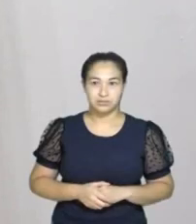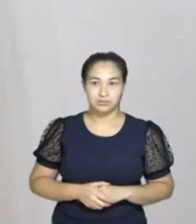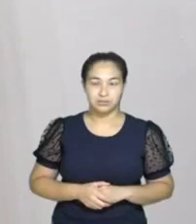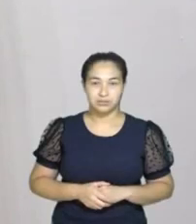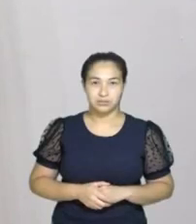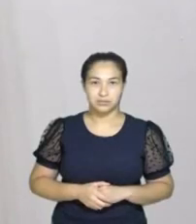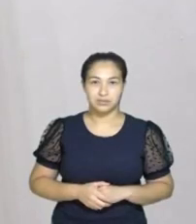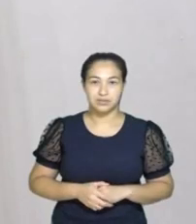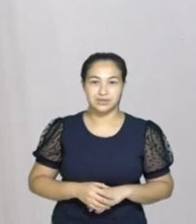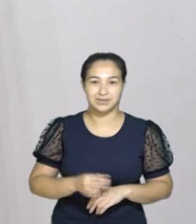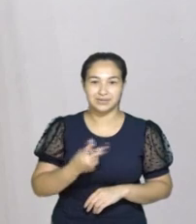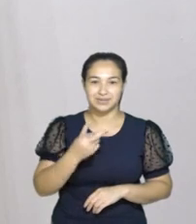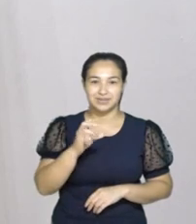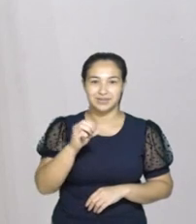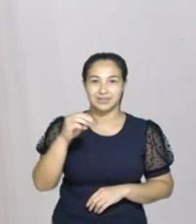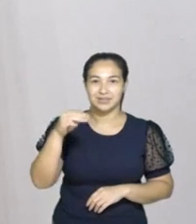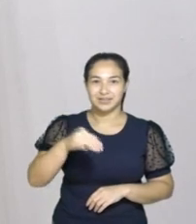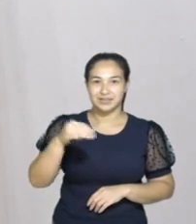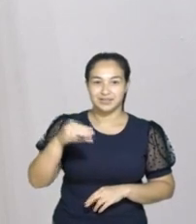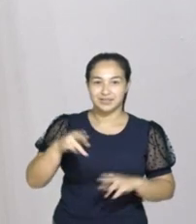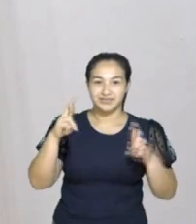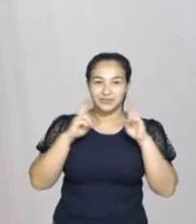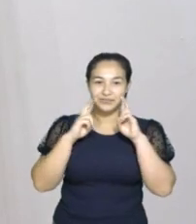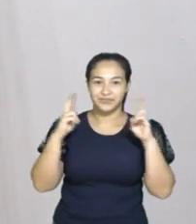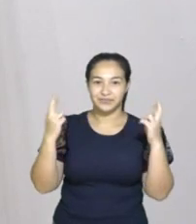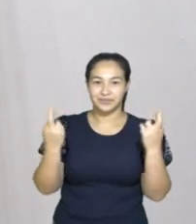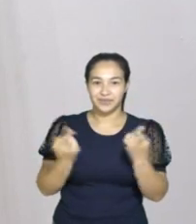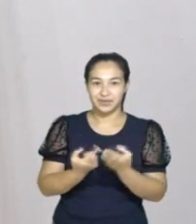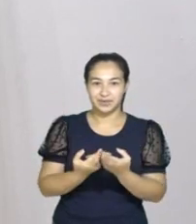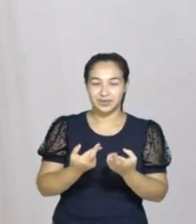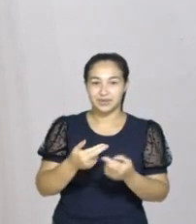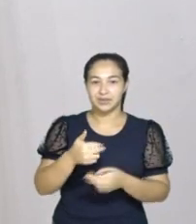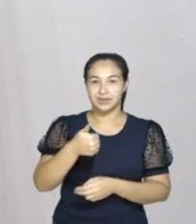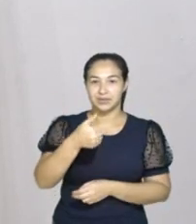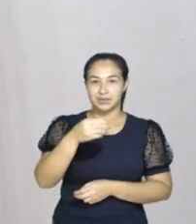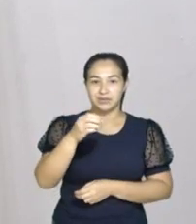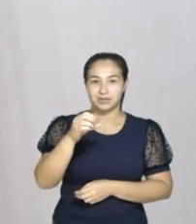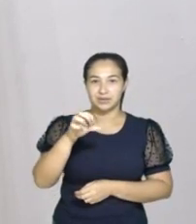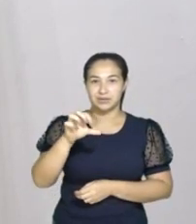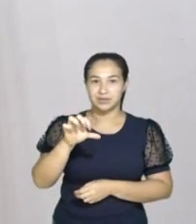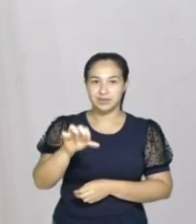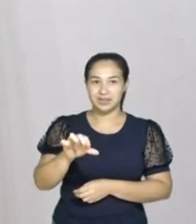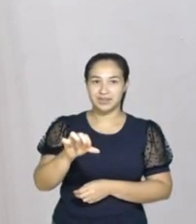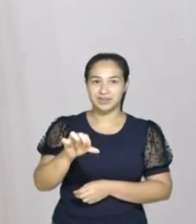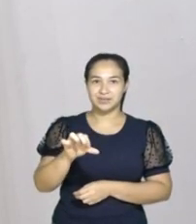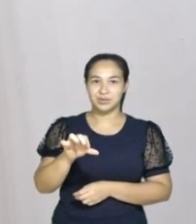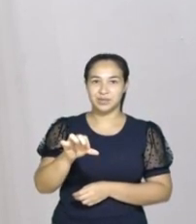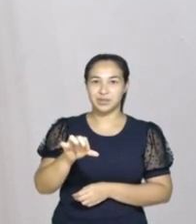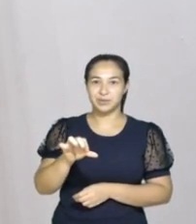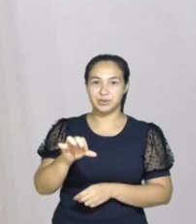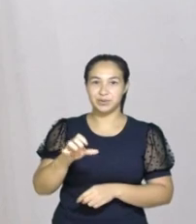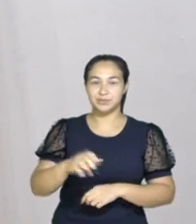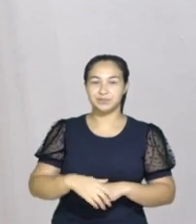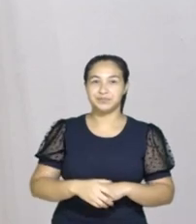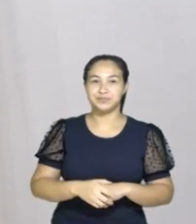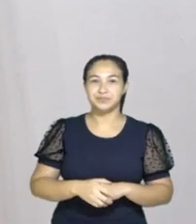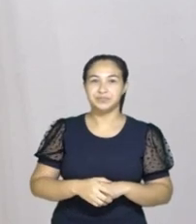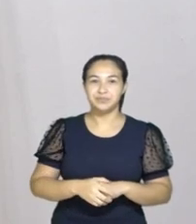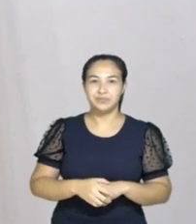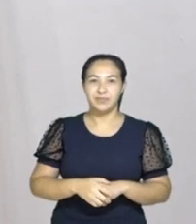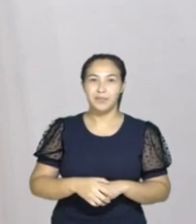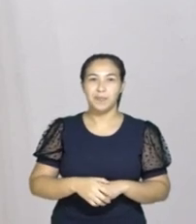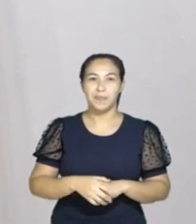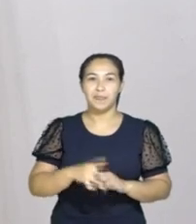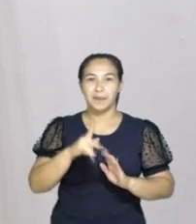de reunião na décima nona reunião de audiência do plano diretor depois